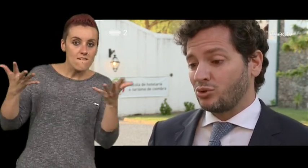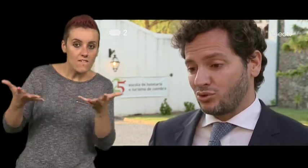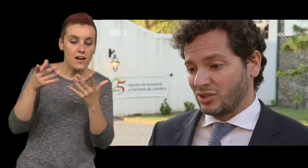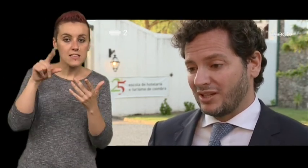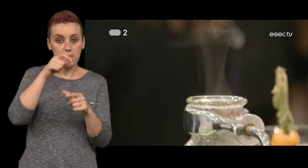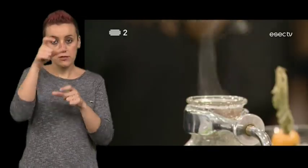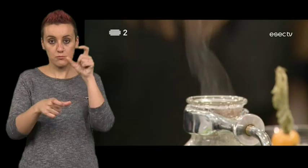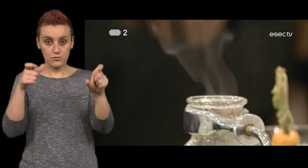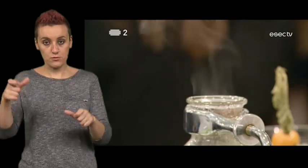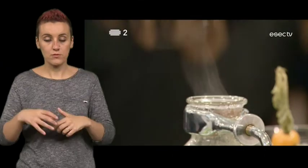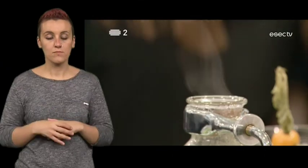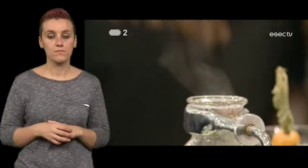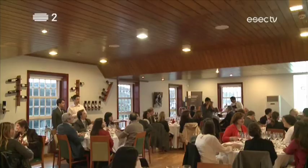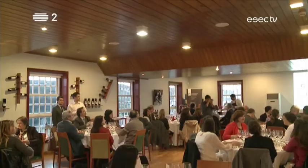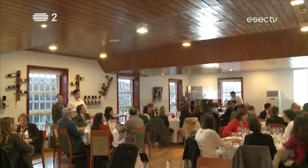destes recursos.